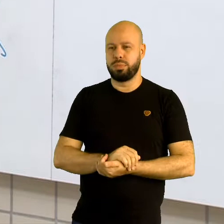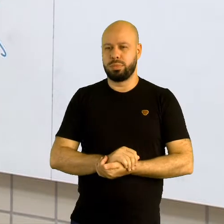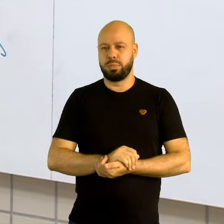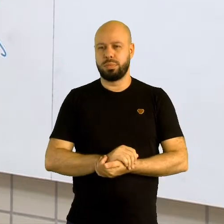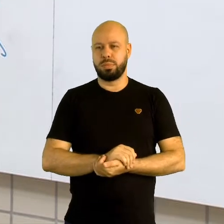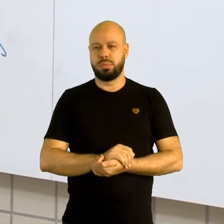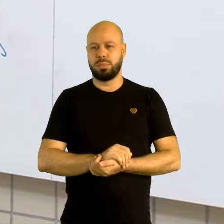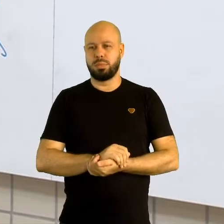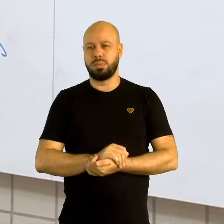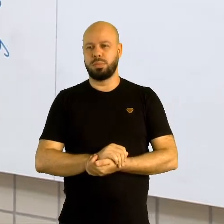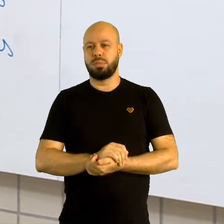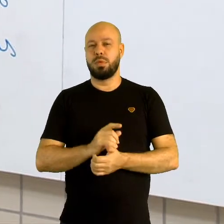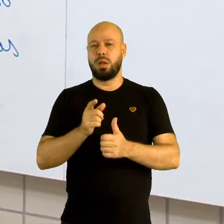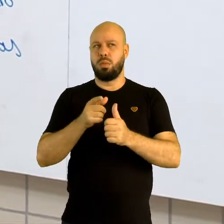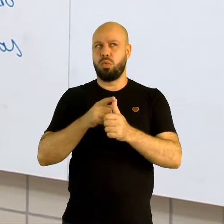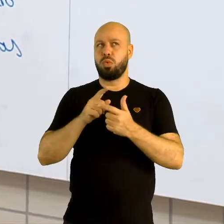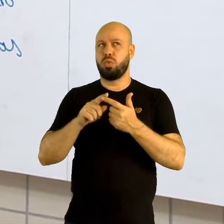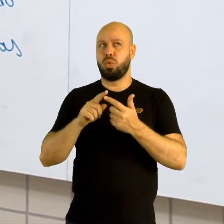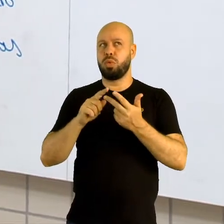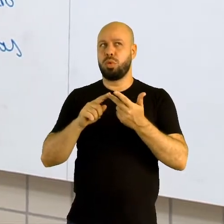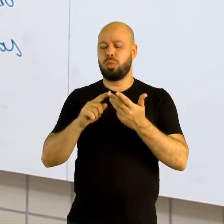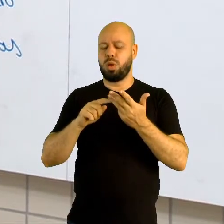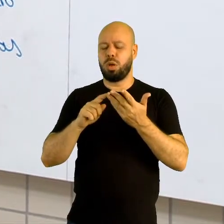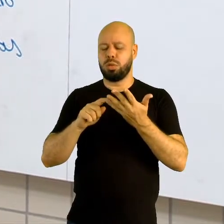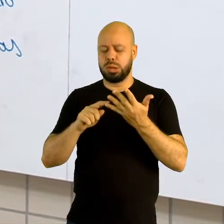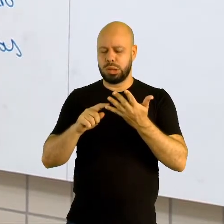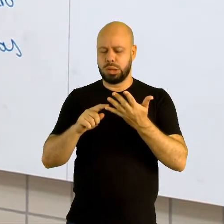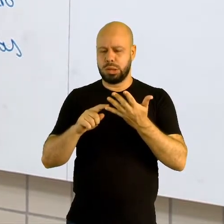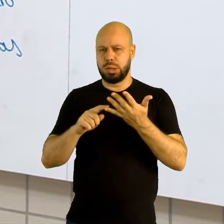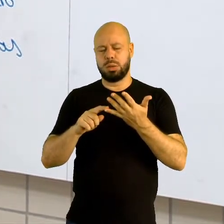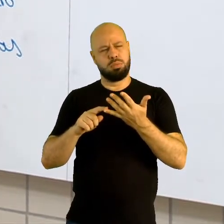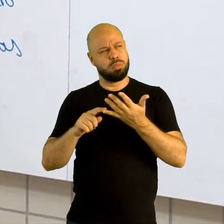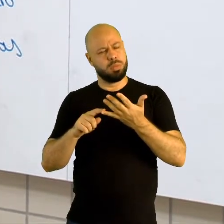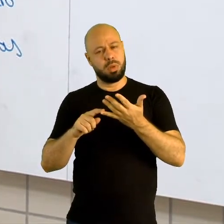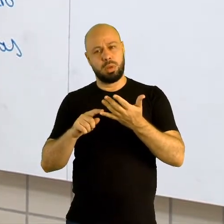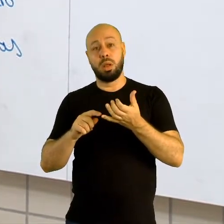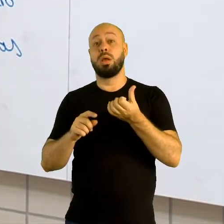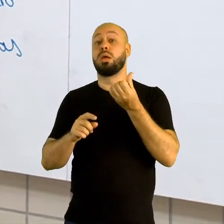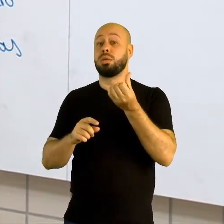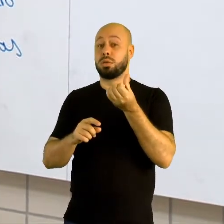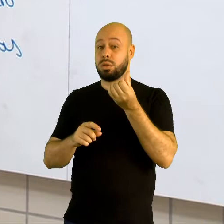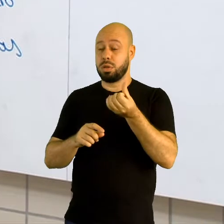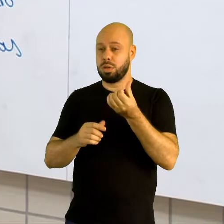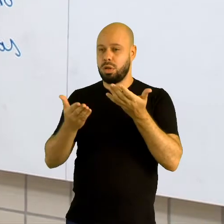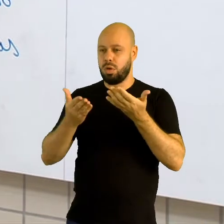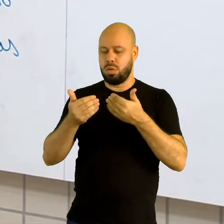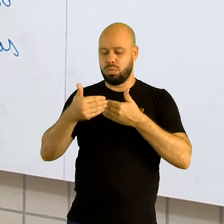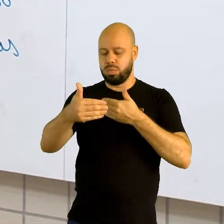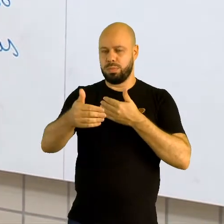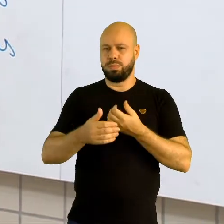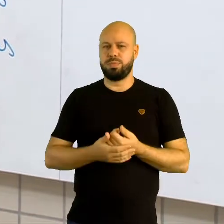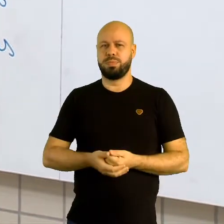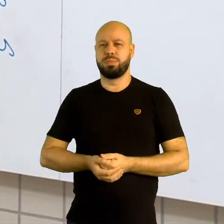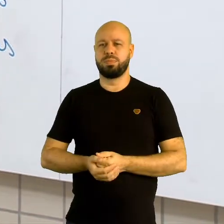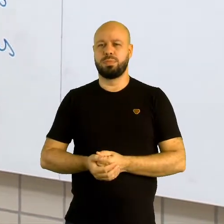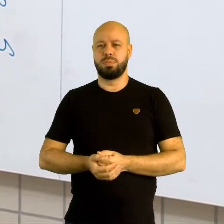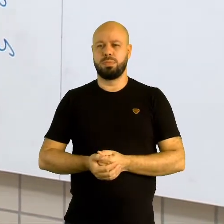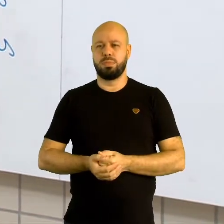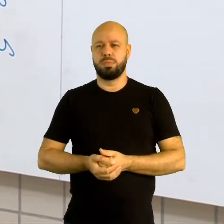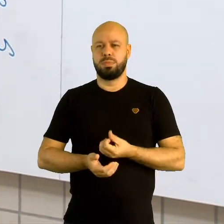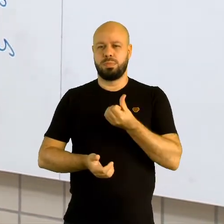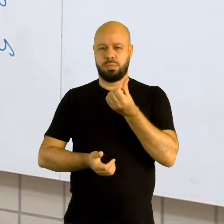So, 1, 2, 3, 4, 5. Vamos aí conhecer o sexto, né? Nós